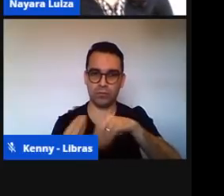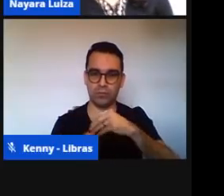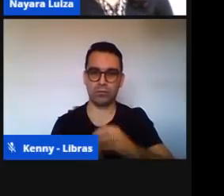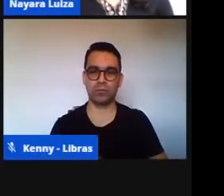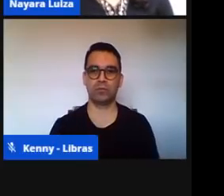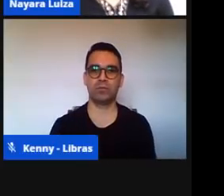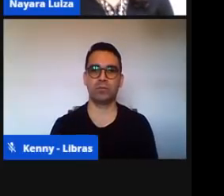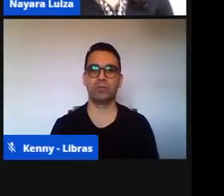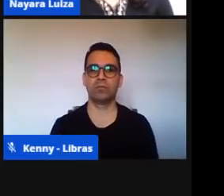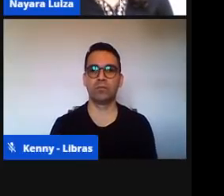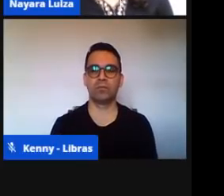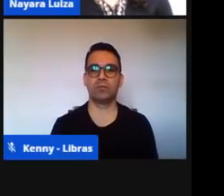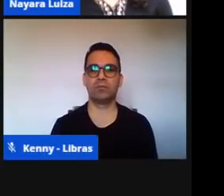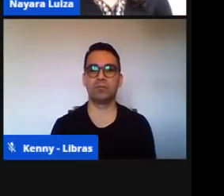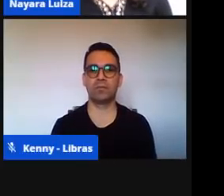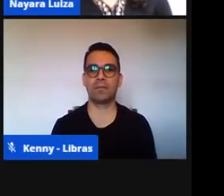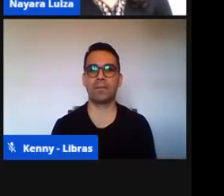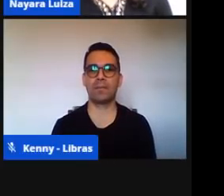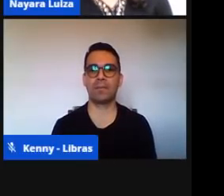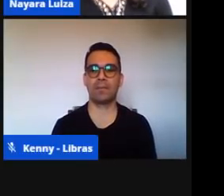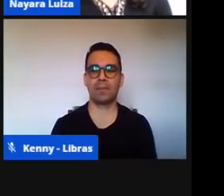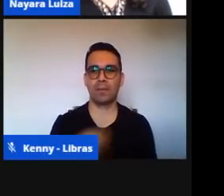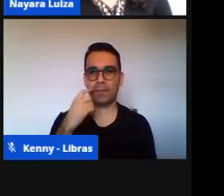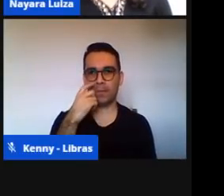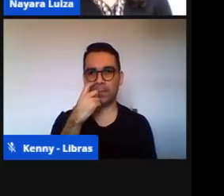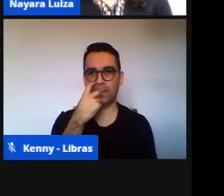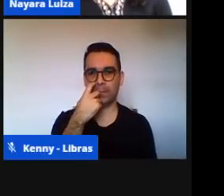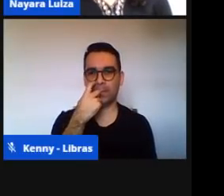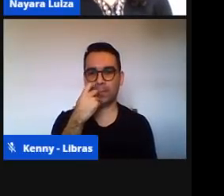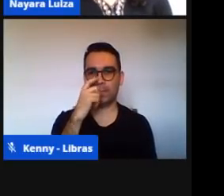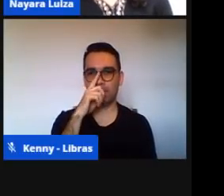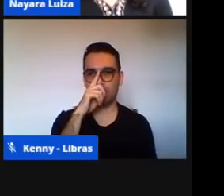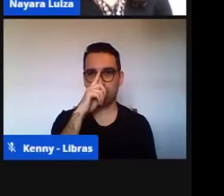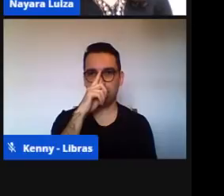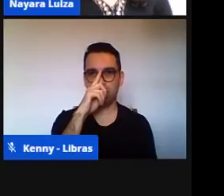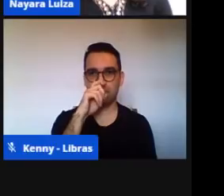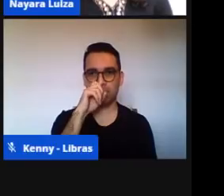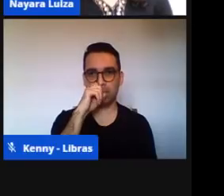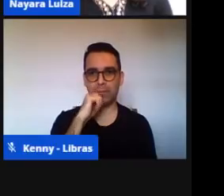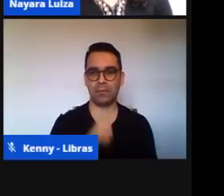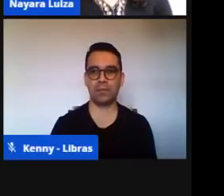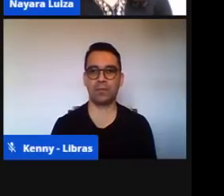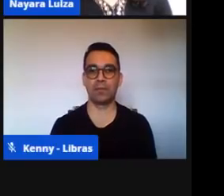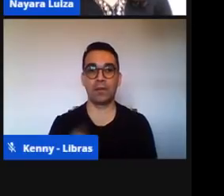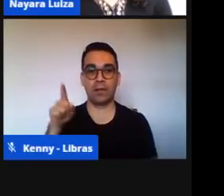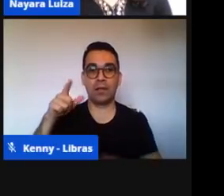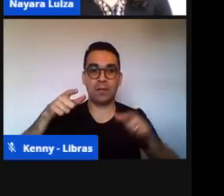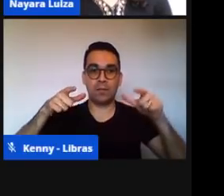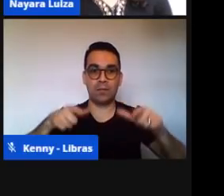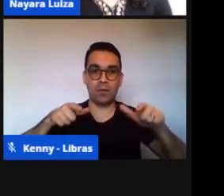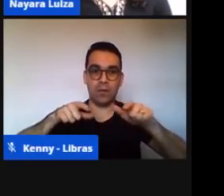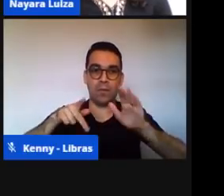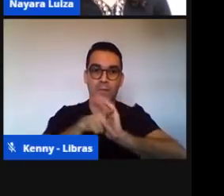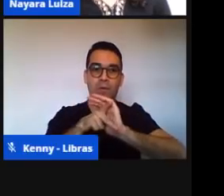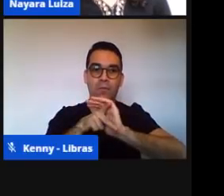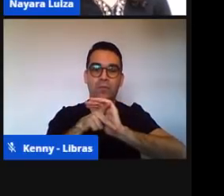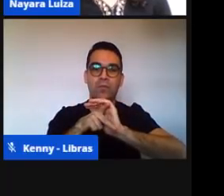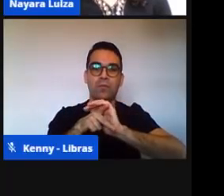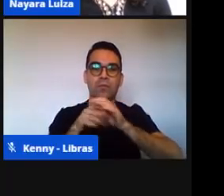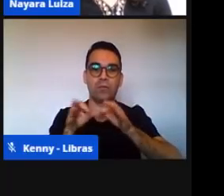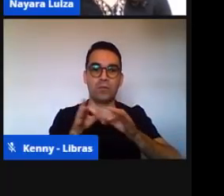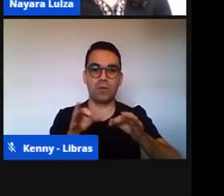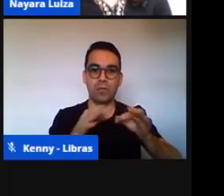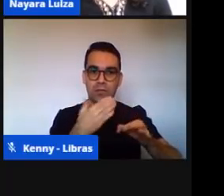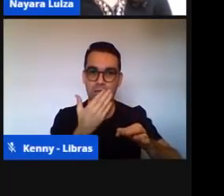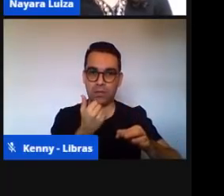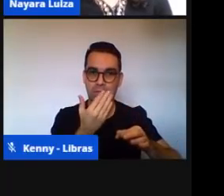Já para higienizar, fazer higienização de superfícies em contato, que vão entrar em contato com alimento ou